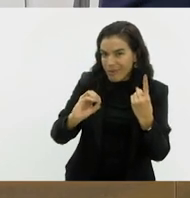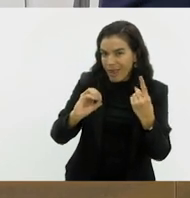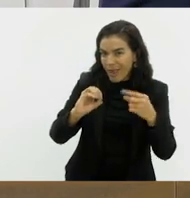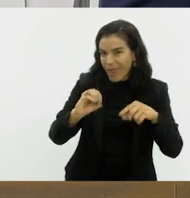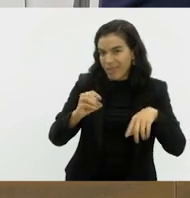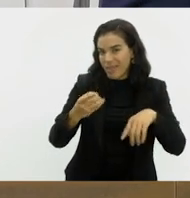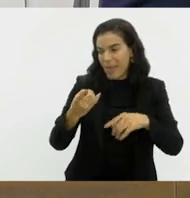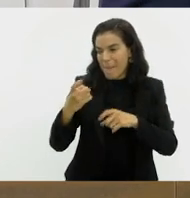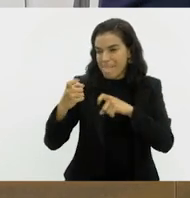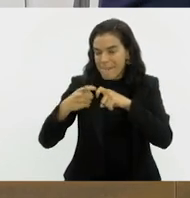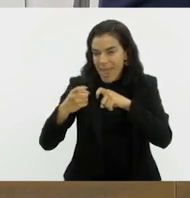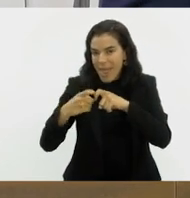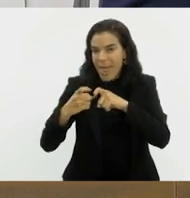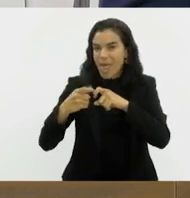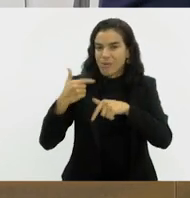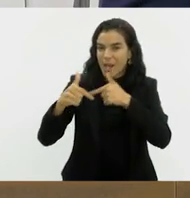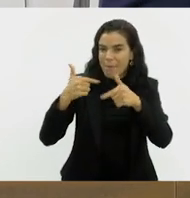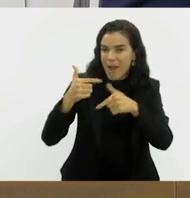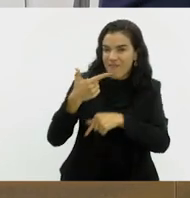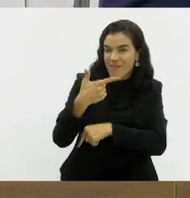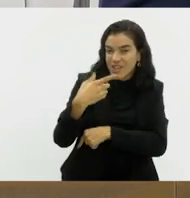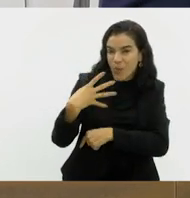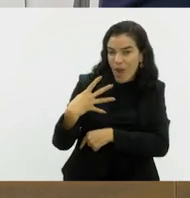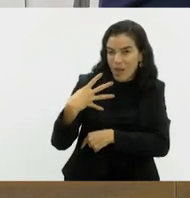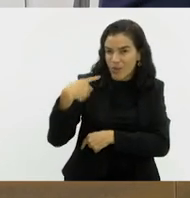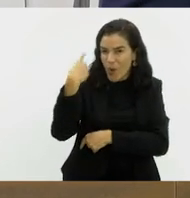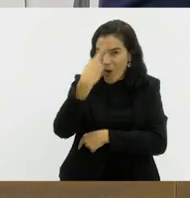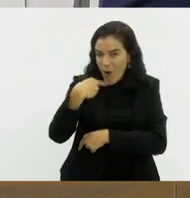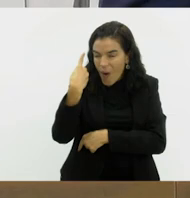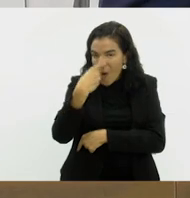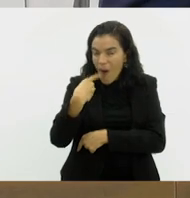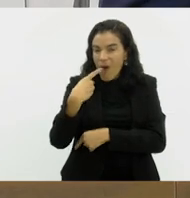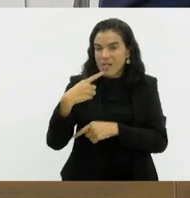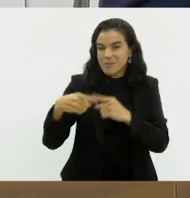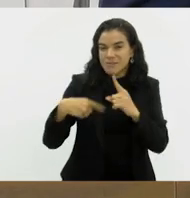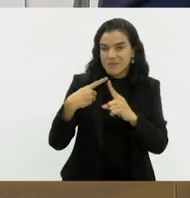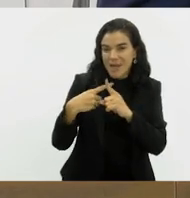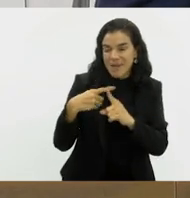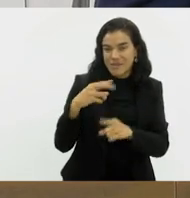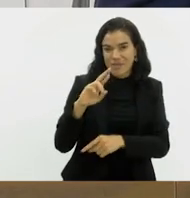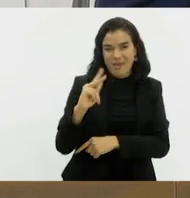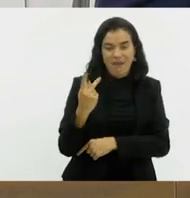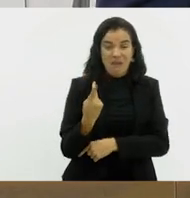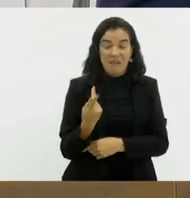com médicos, plantonistas, com um RH desse apresentado aqui,